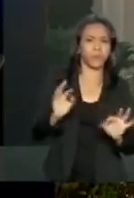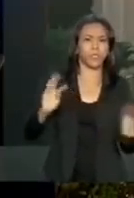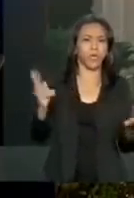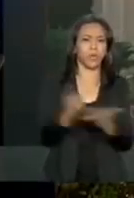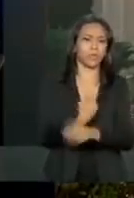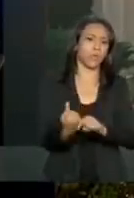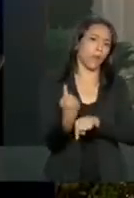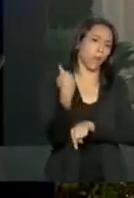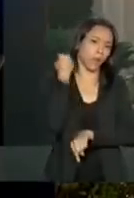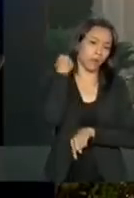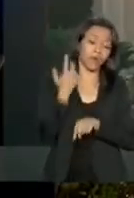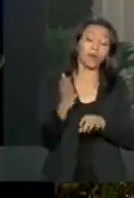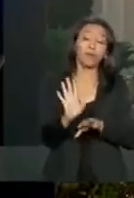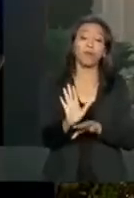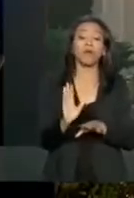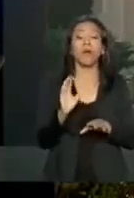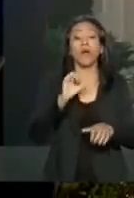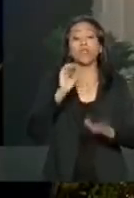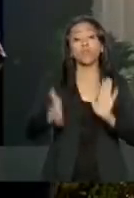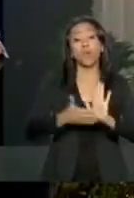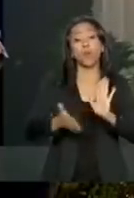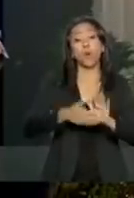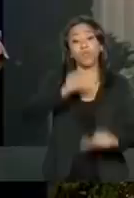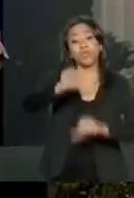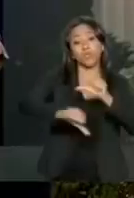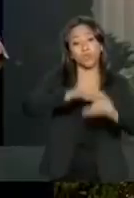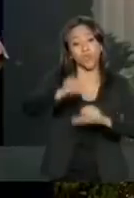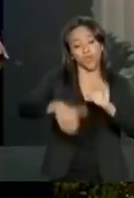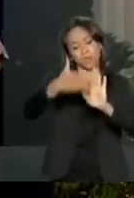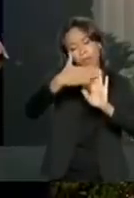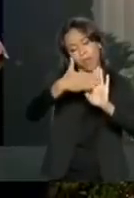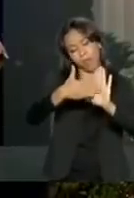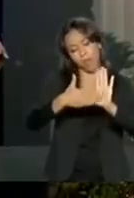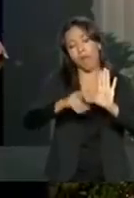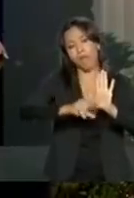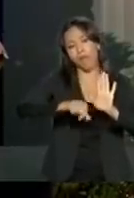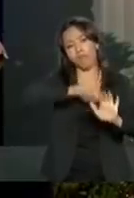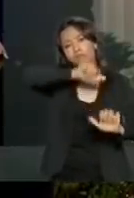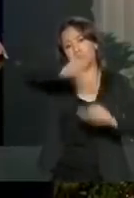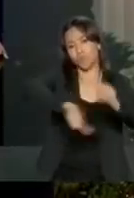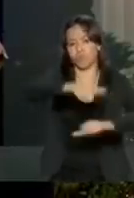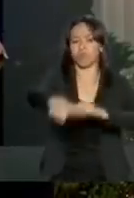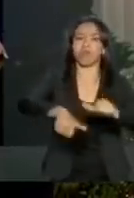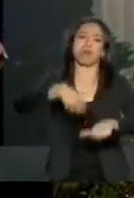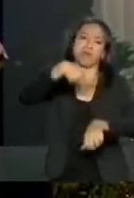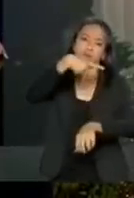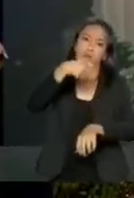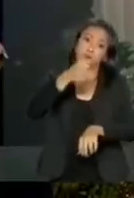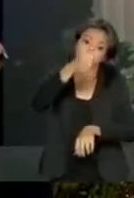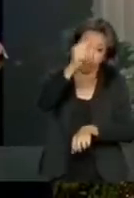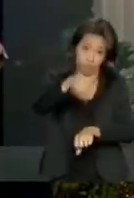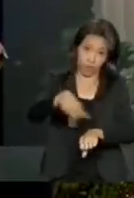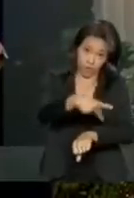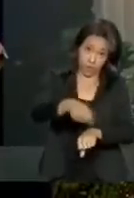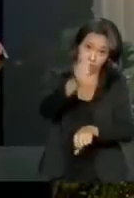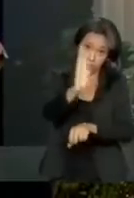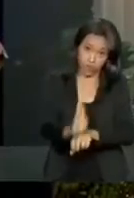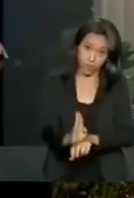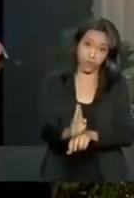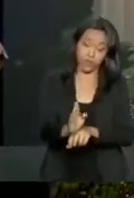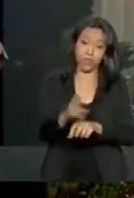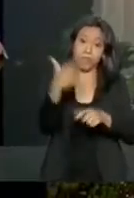décadas. As reformas que estamos empreendendo vão transformando o Brasil em um parceiro ainda mais